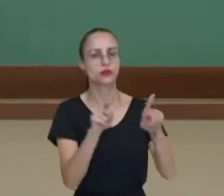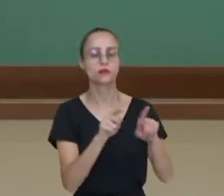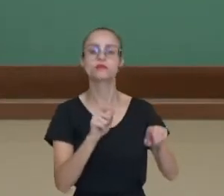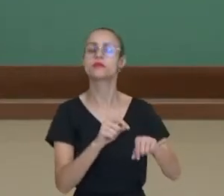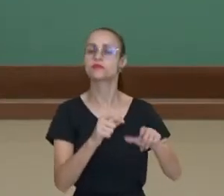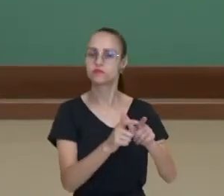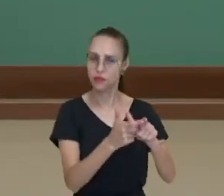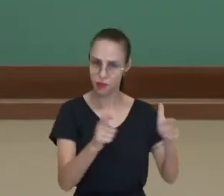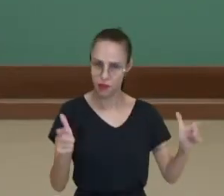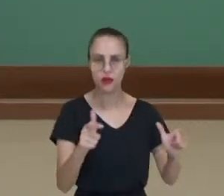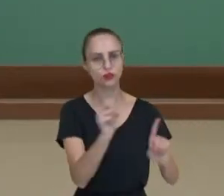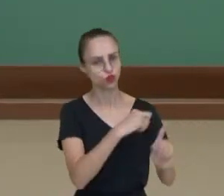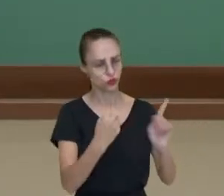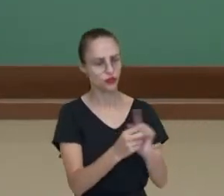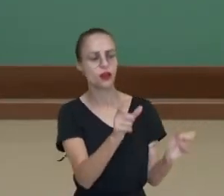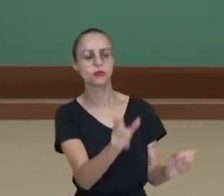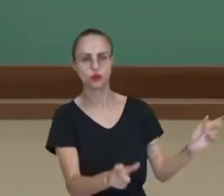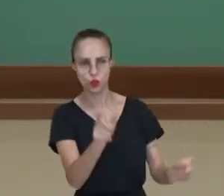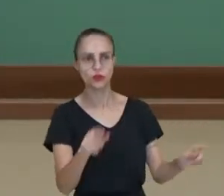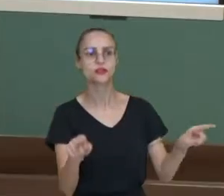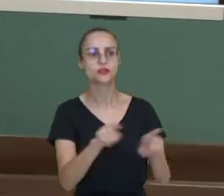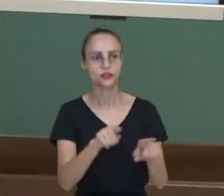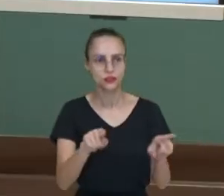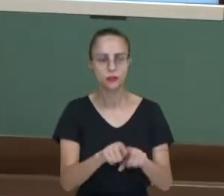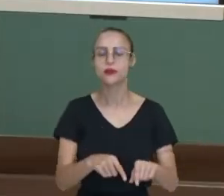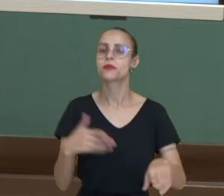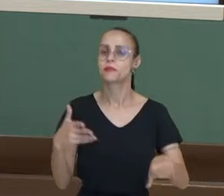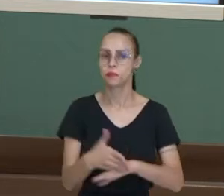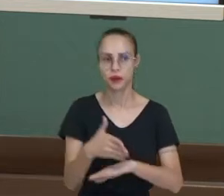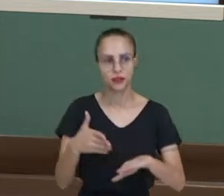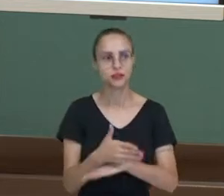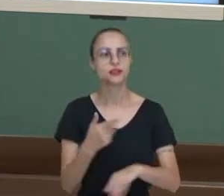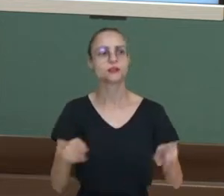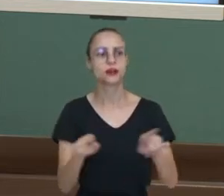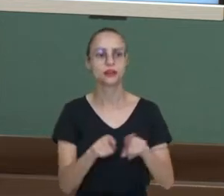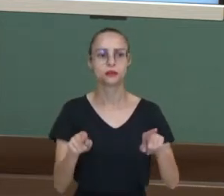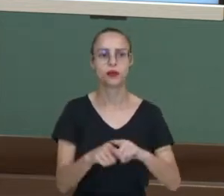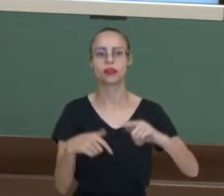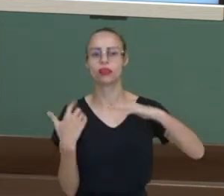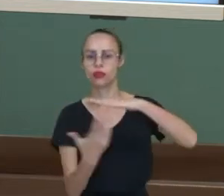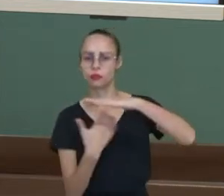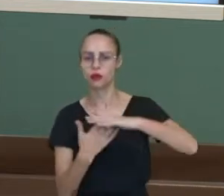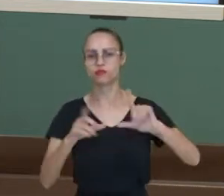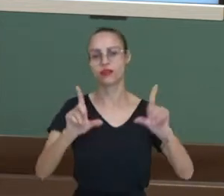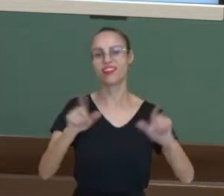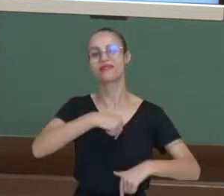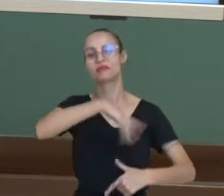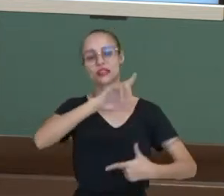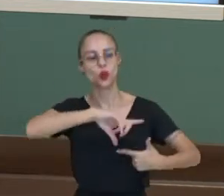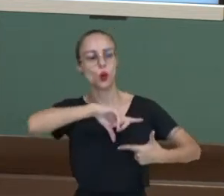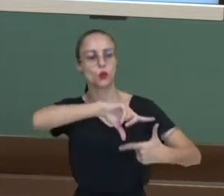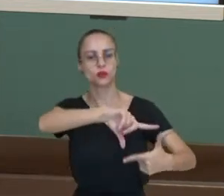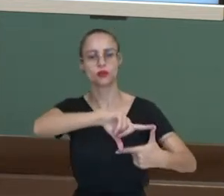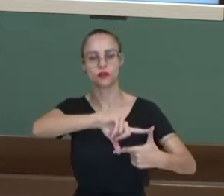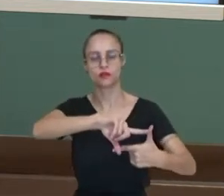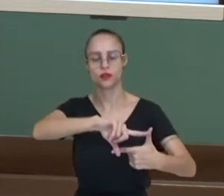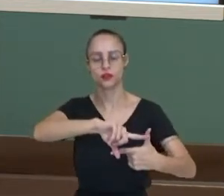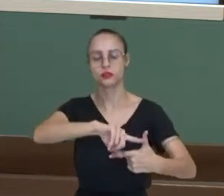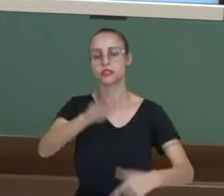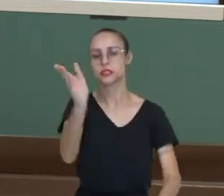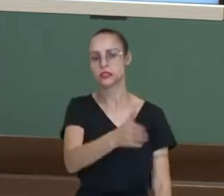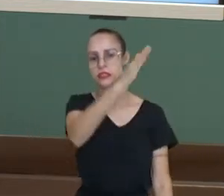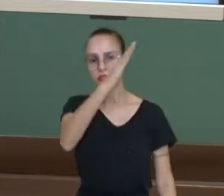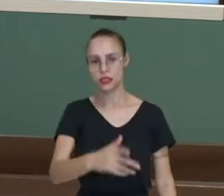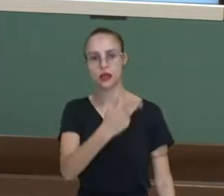de civis. Então os civis participaram, esses mais conservadores, derrubando o presidente João Goulart